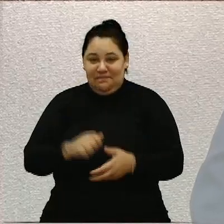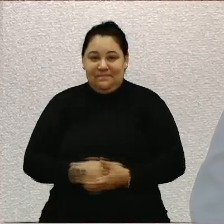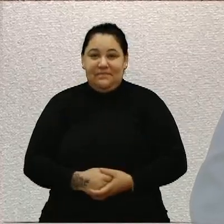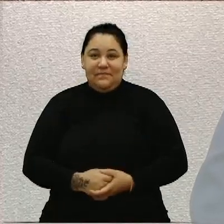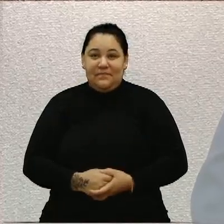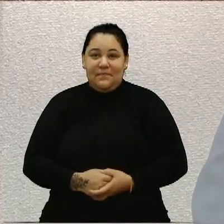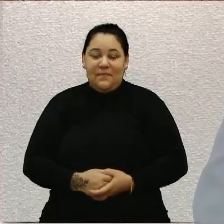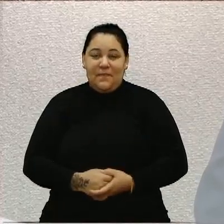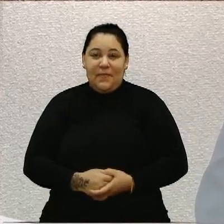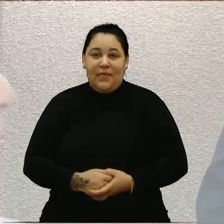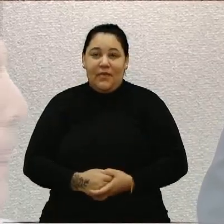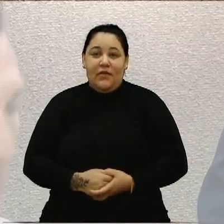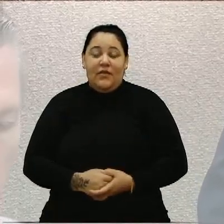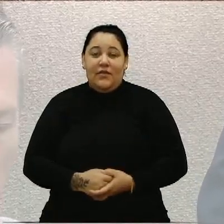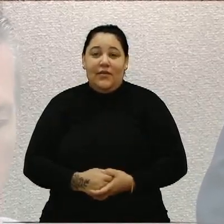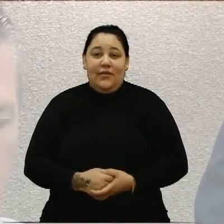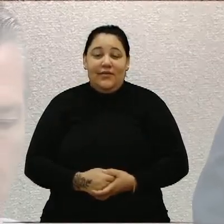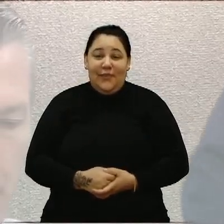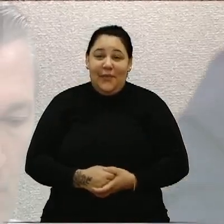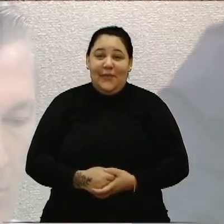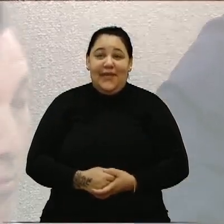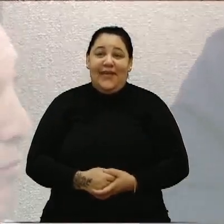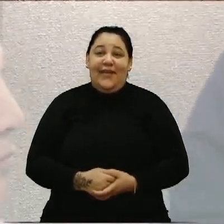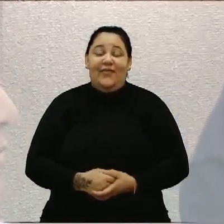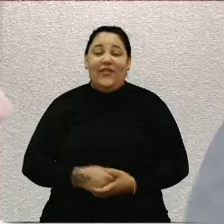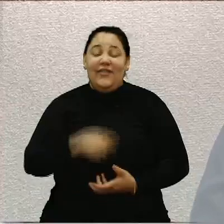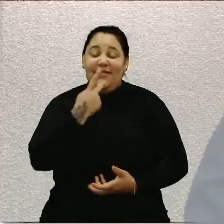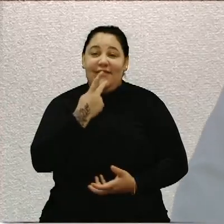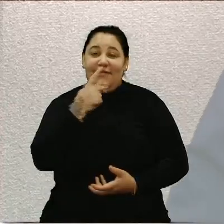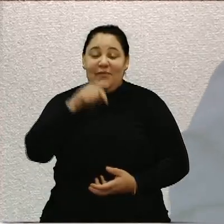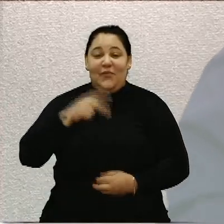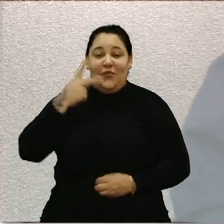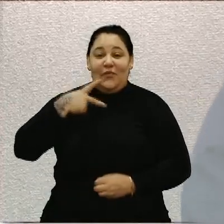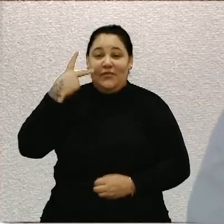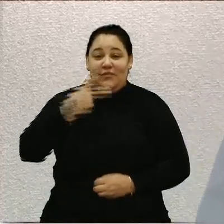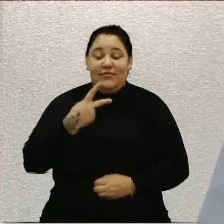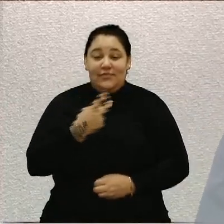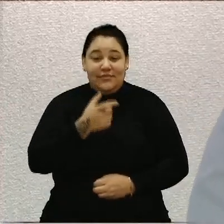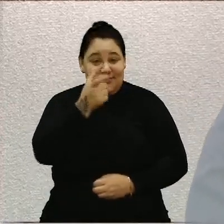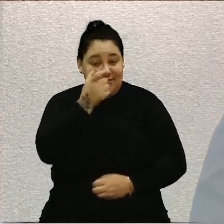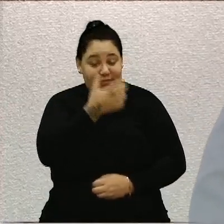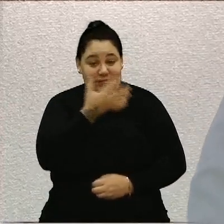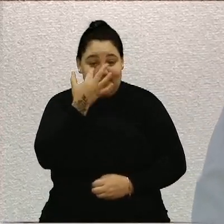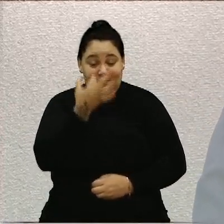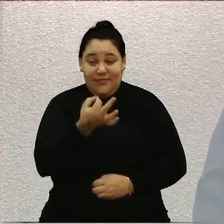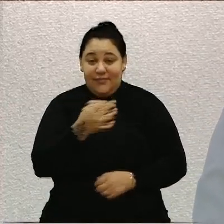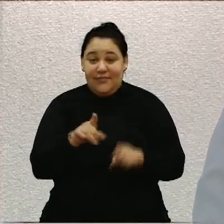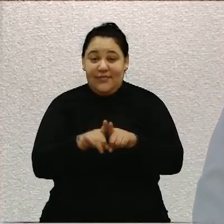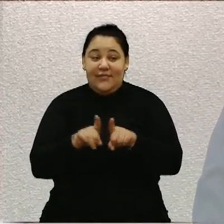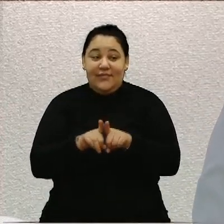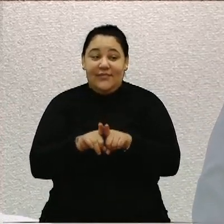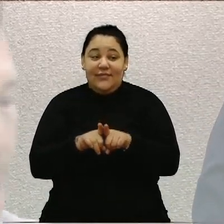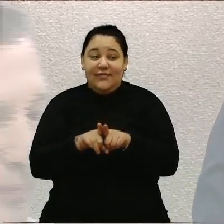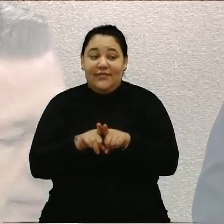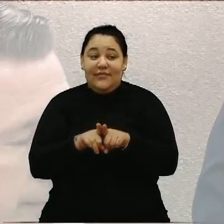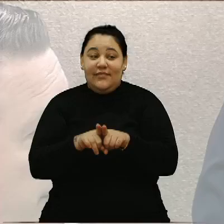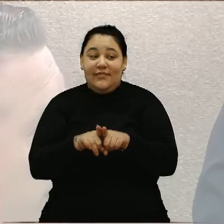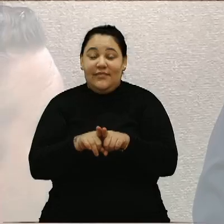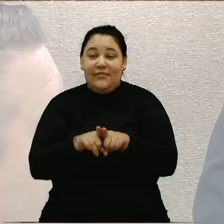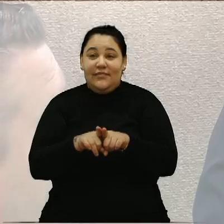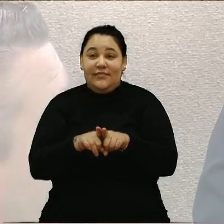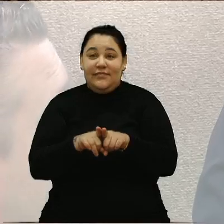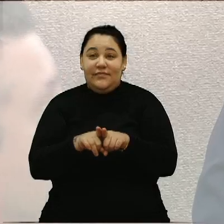A questão aqui, pelo que o vereador Schalco falou antes, eu estava prestando atenção e me caiu uma ficha,